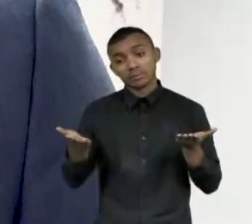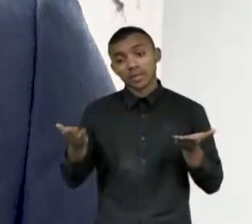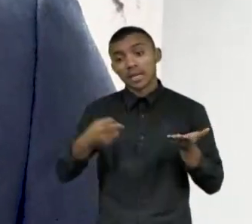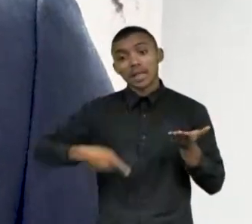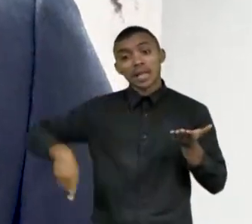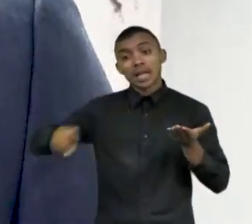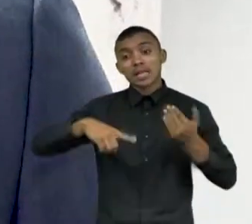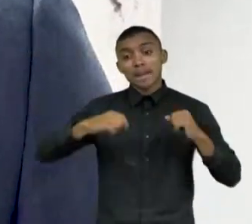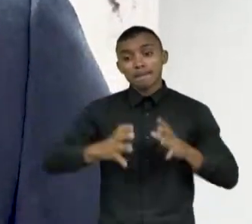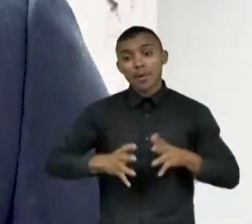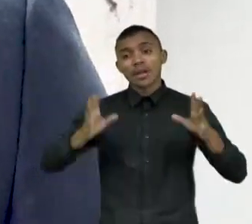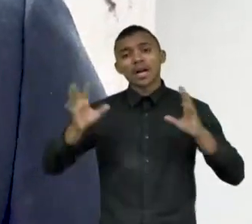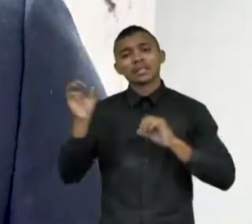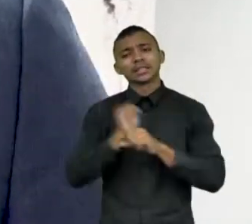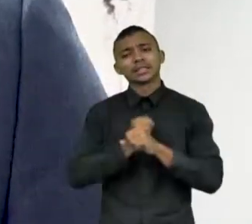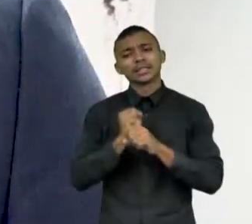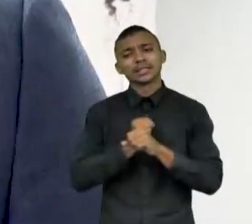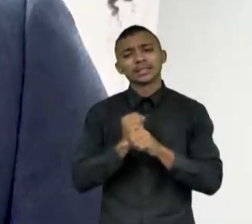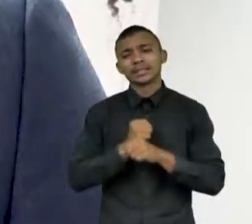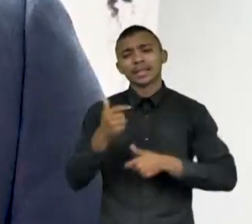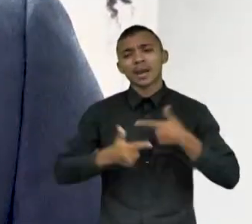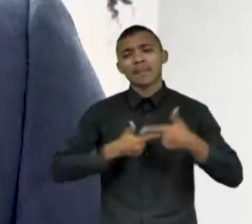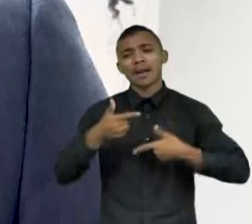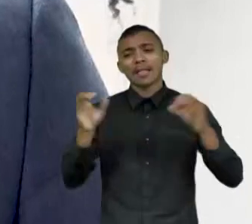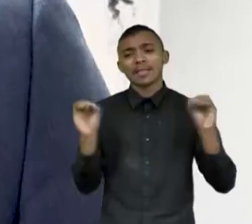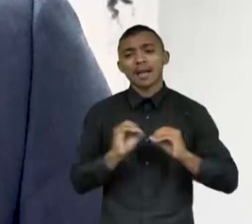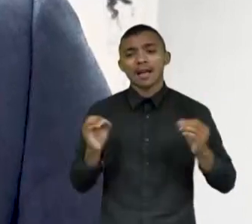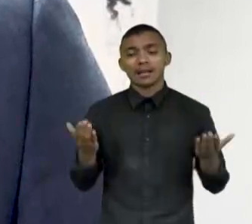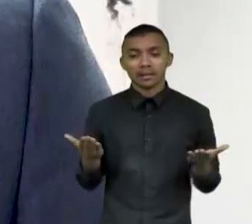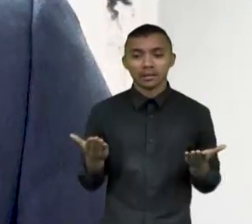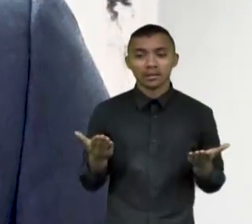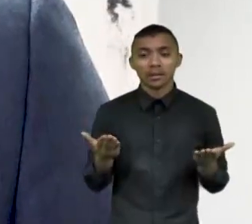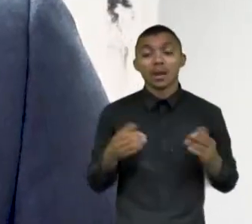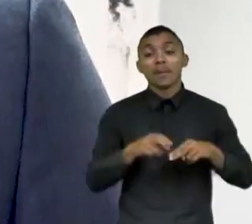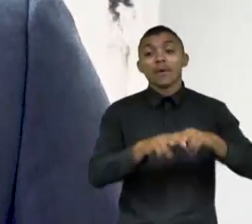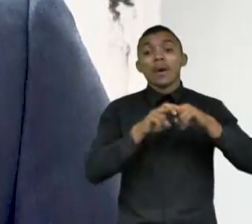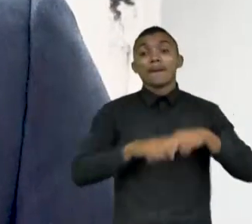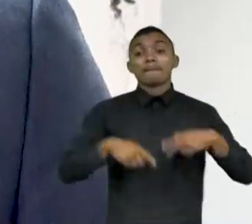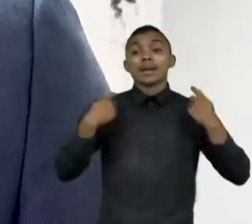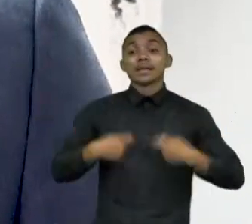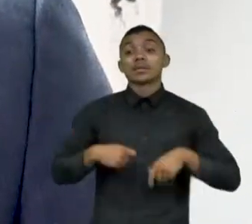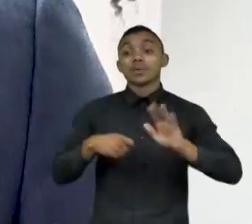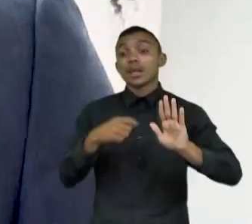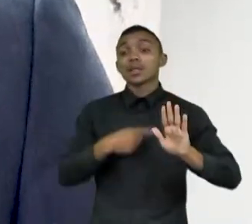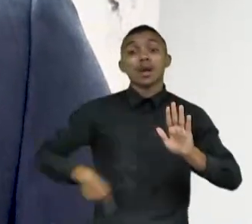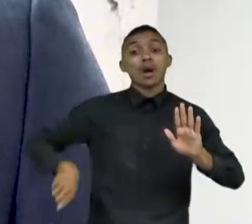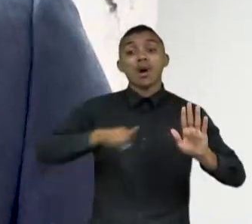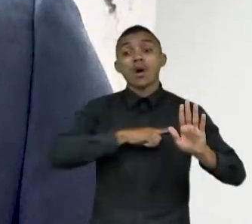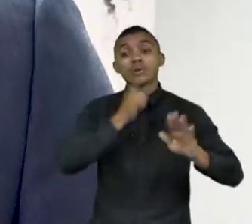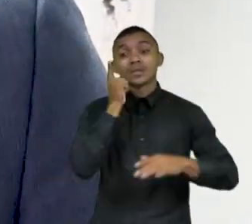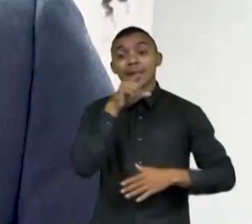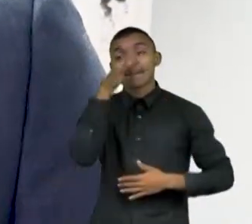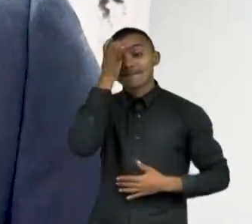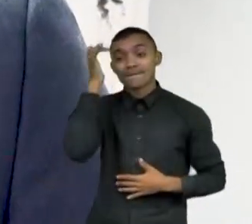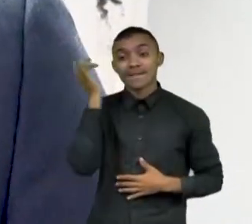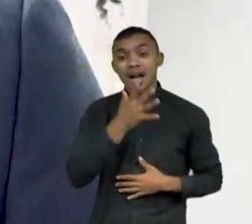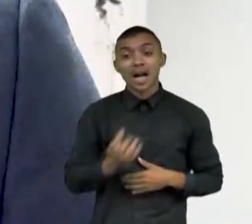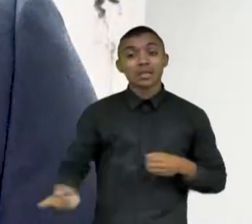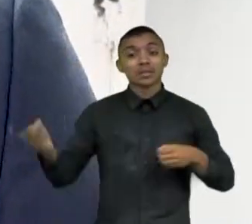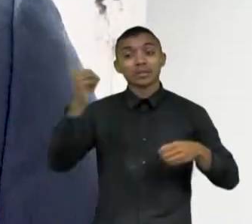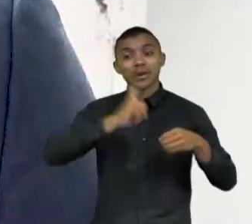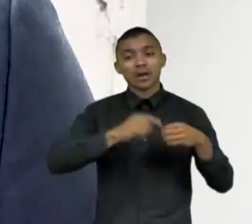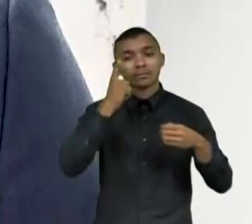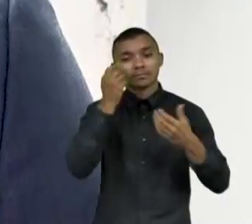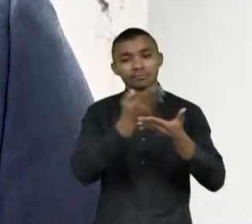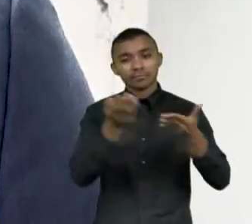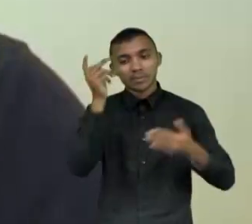vezes passaram anos sem exercer nenhuma atividade, nenhum trabalho. Então é preciso que nós possamos facilitar a reinserção dessas pessoas